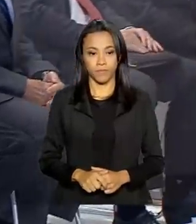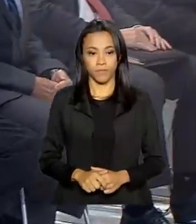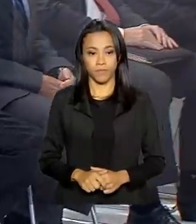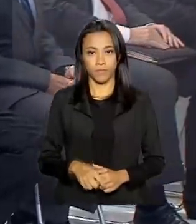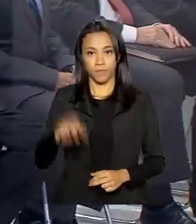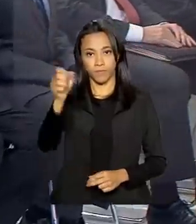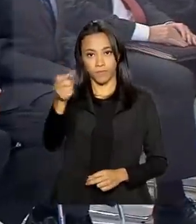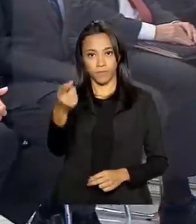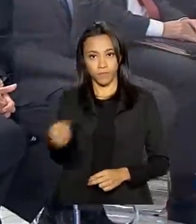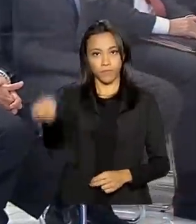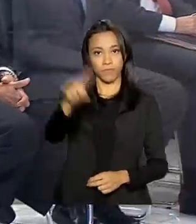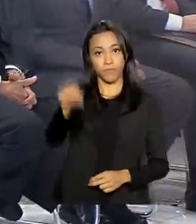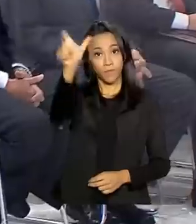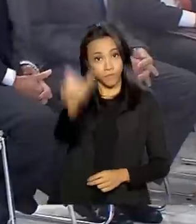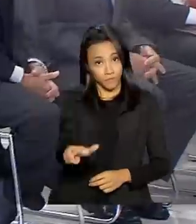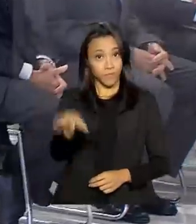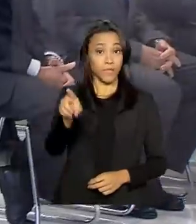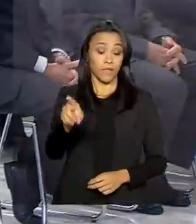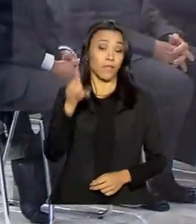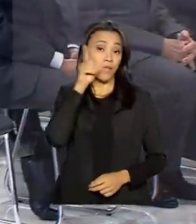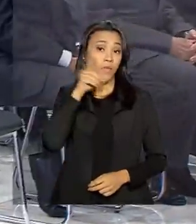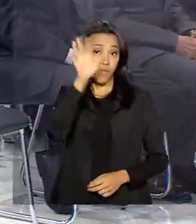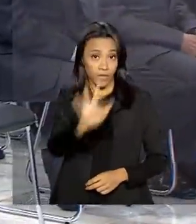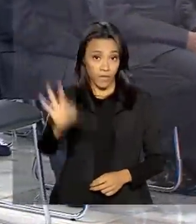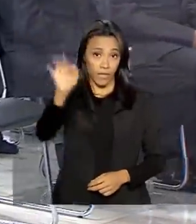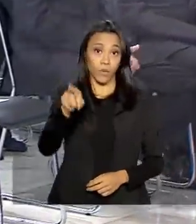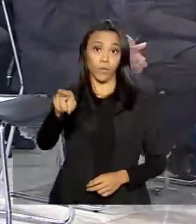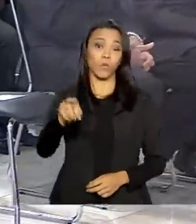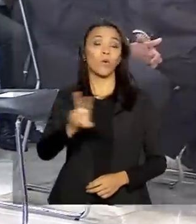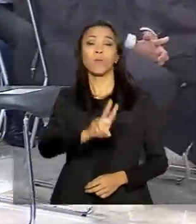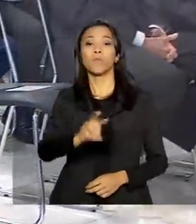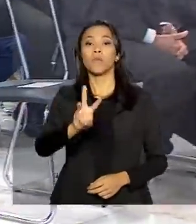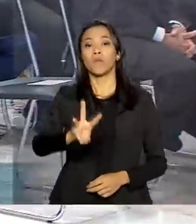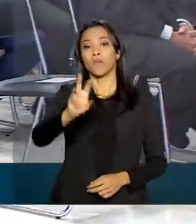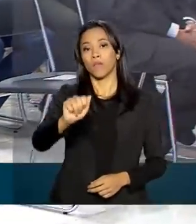senhor deputado federal delegado valdir